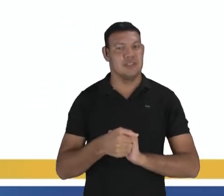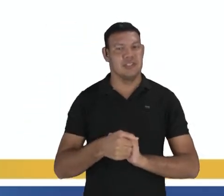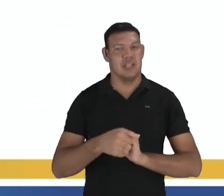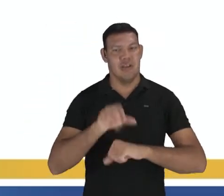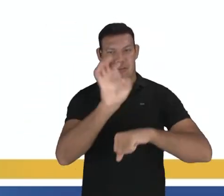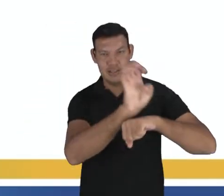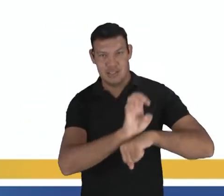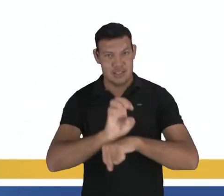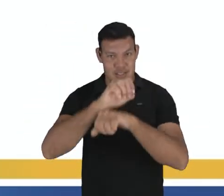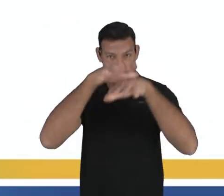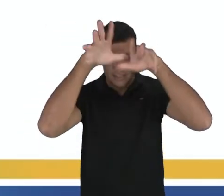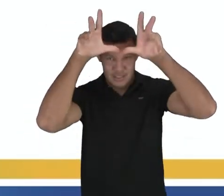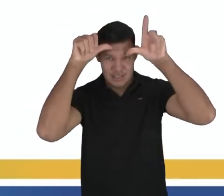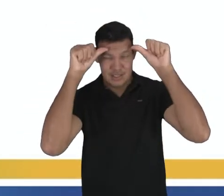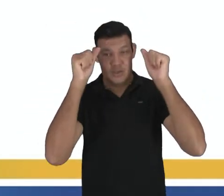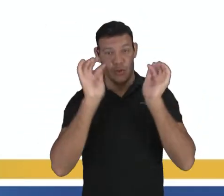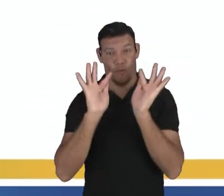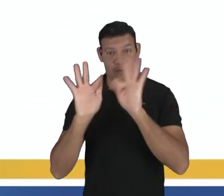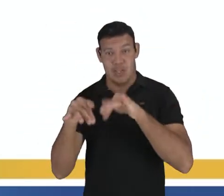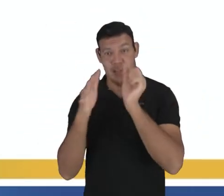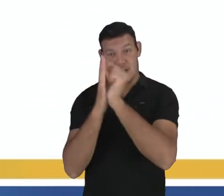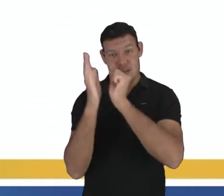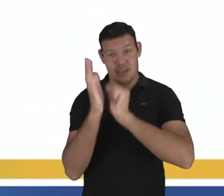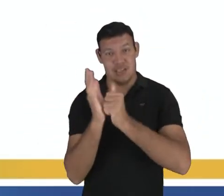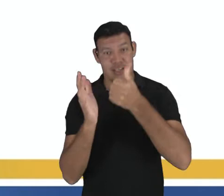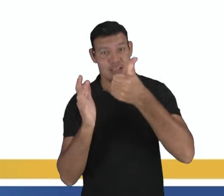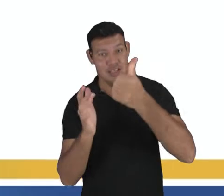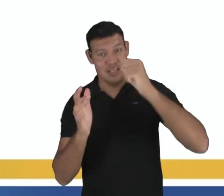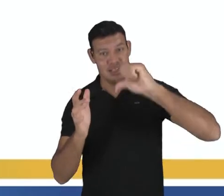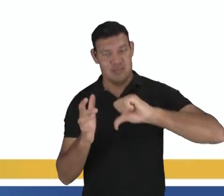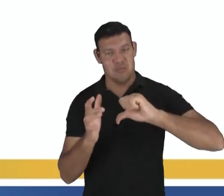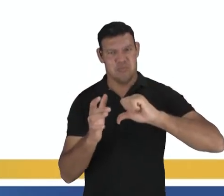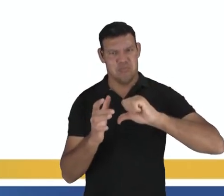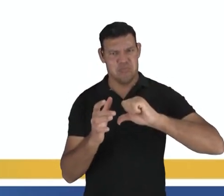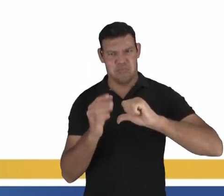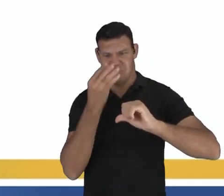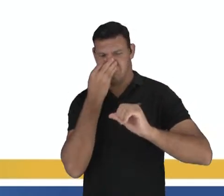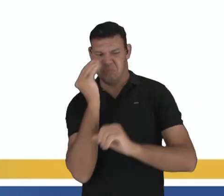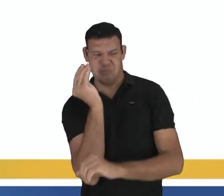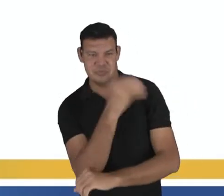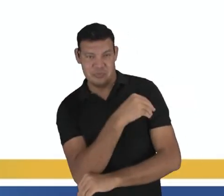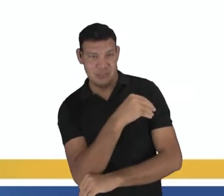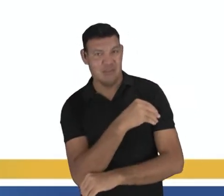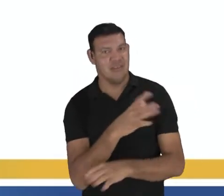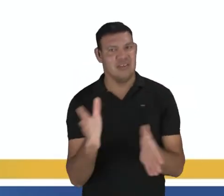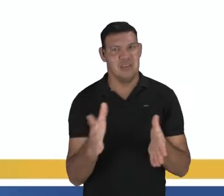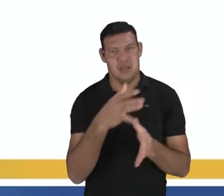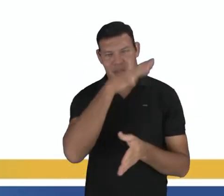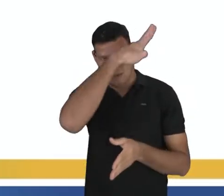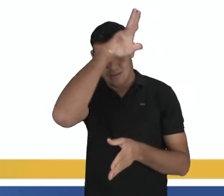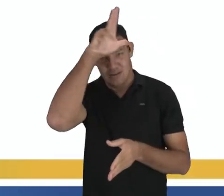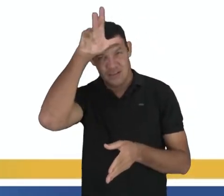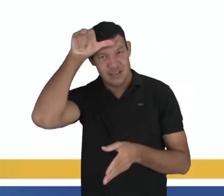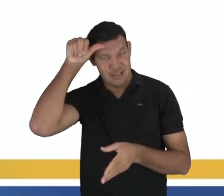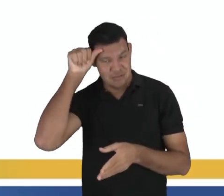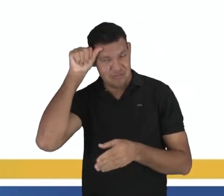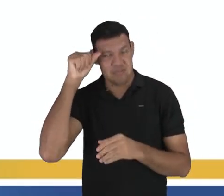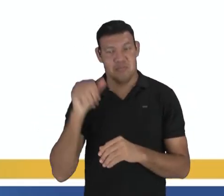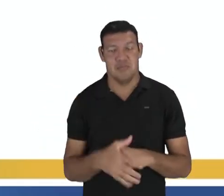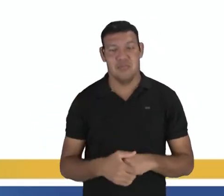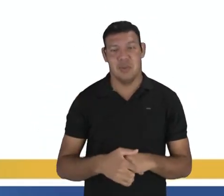Acre, até o final do século XIX, né? Era um canto esquecido da Amazônia, que não interessava a ninguém,